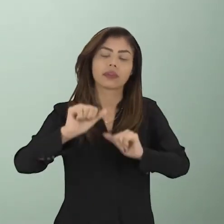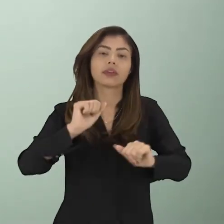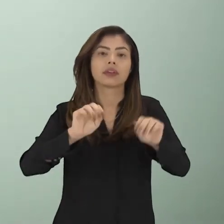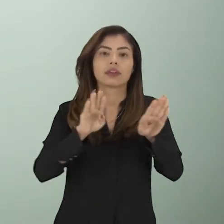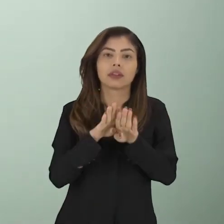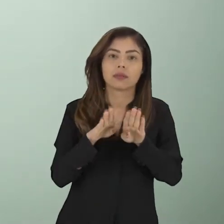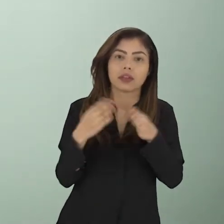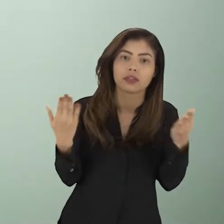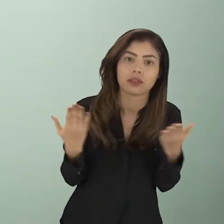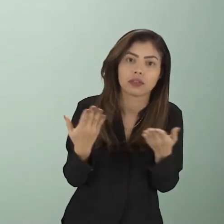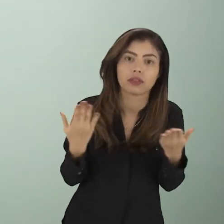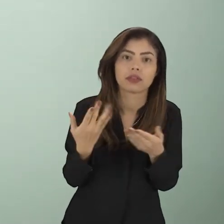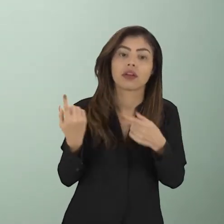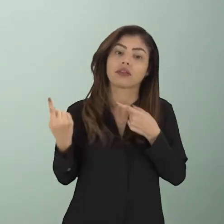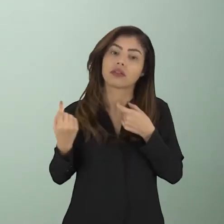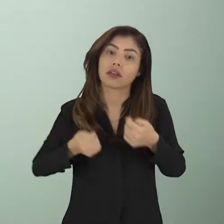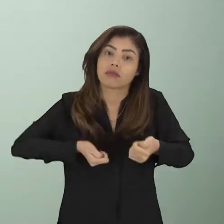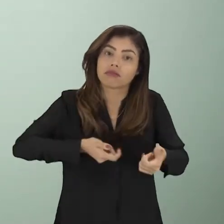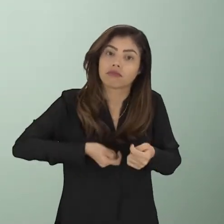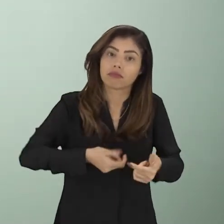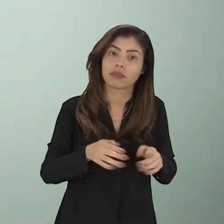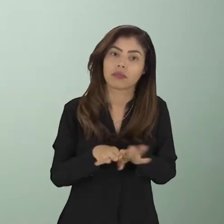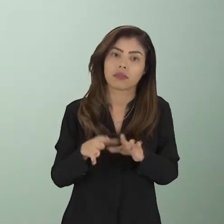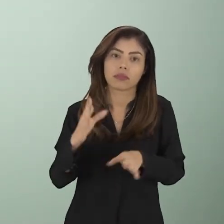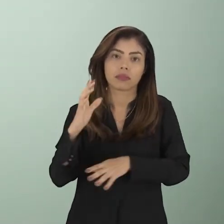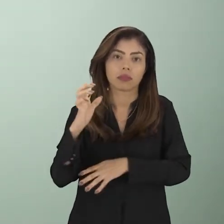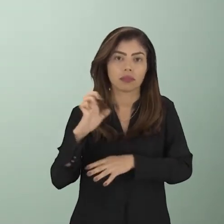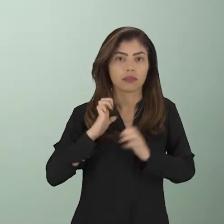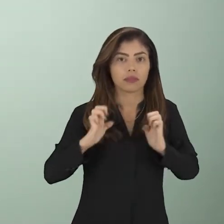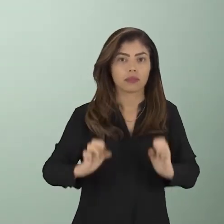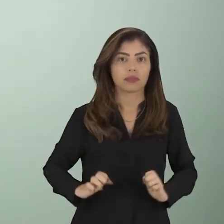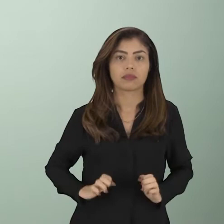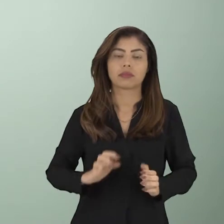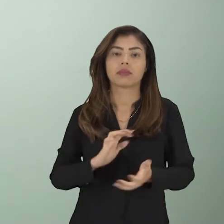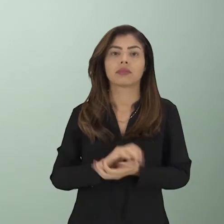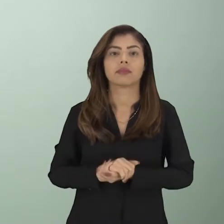na realidade, que são desafios éticos. Olha só,